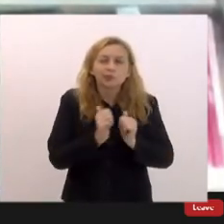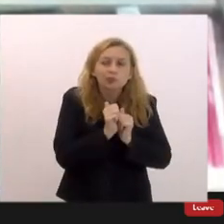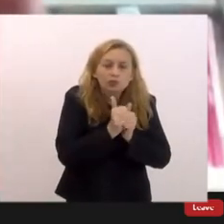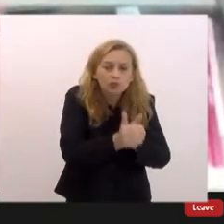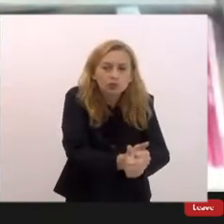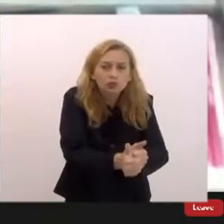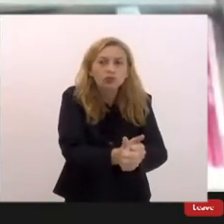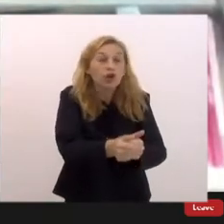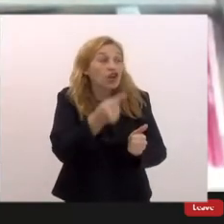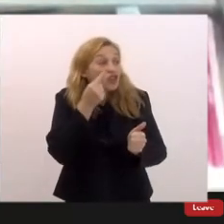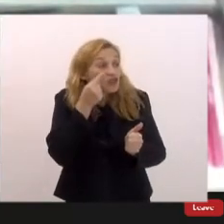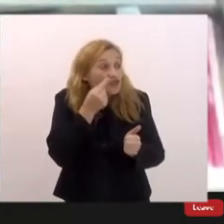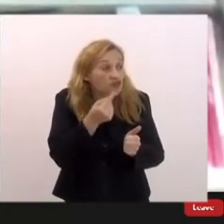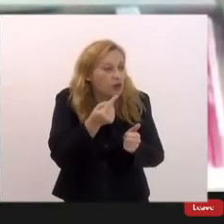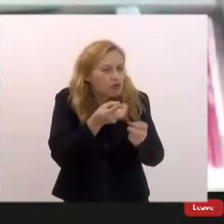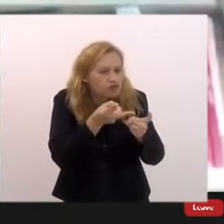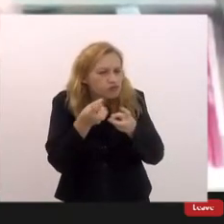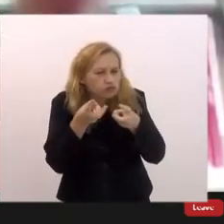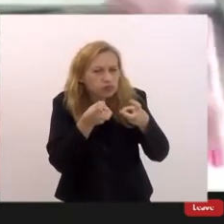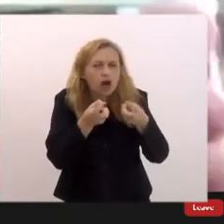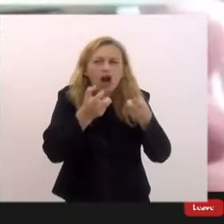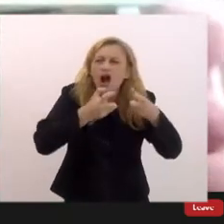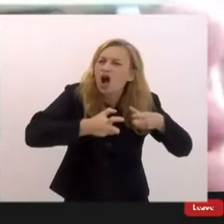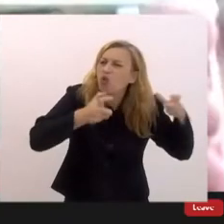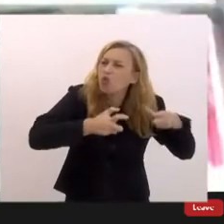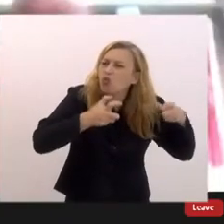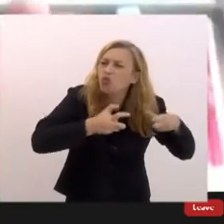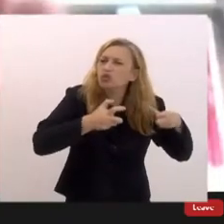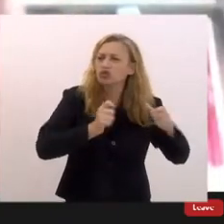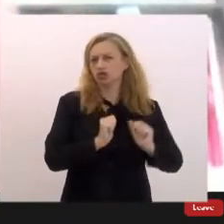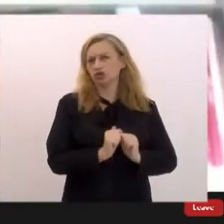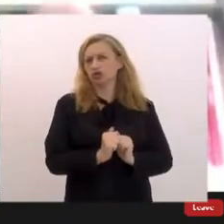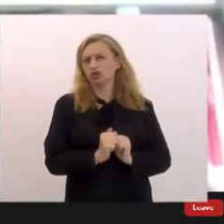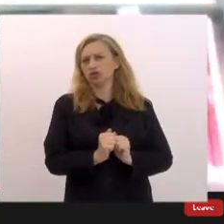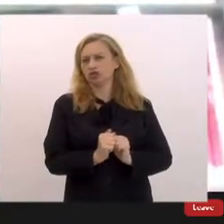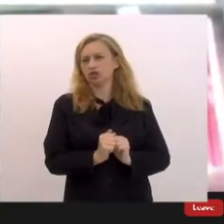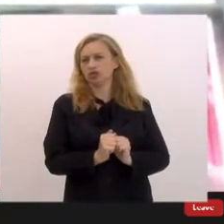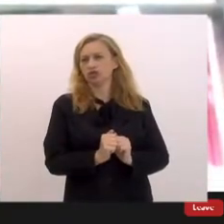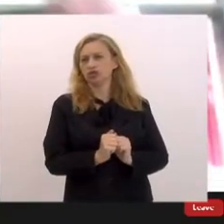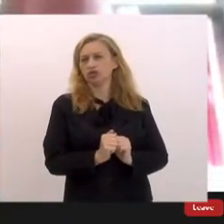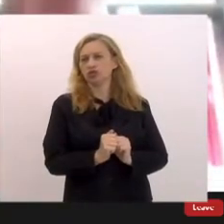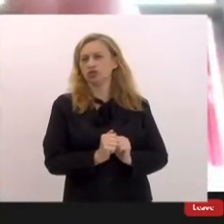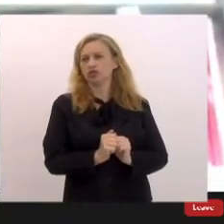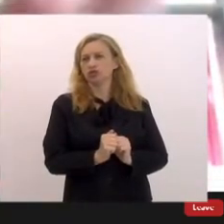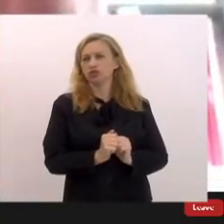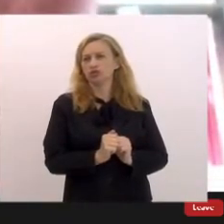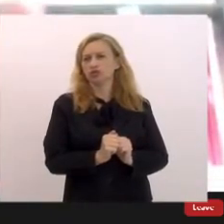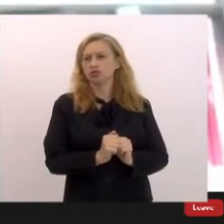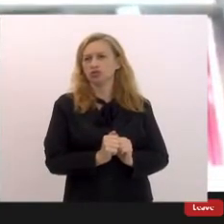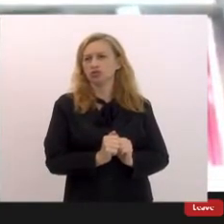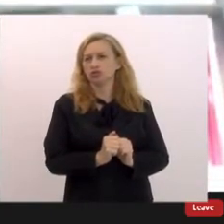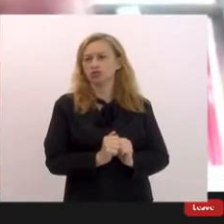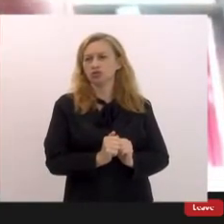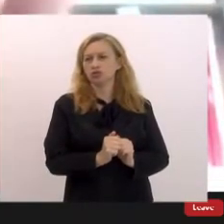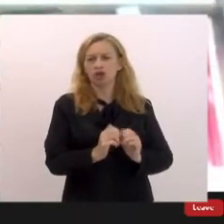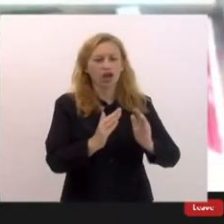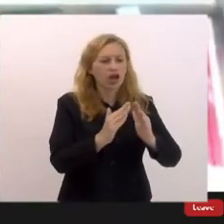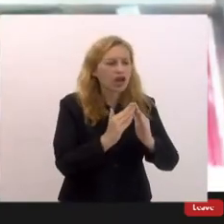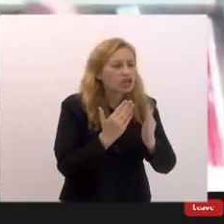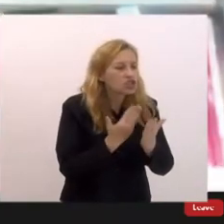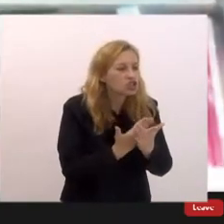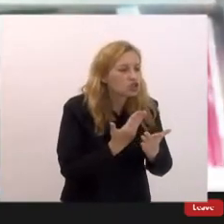acompanhar e verificar aonde, né, as condições já estão,